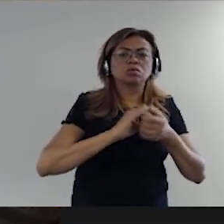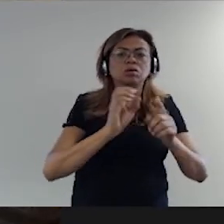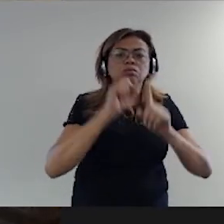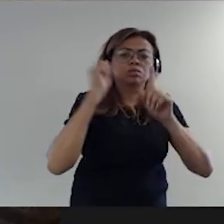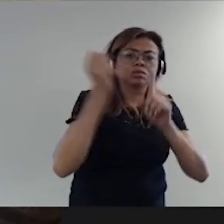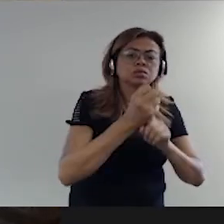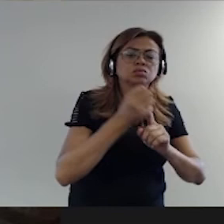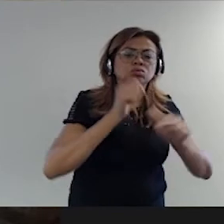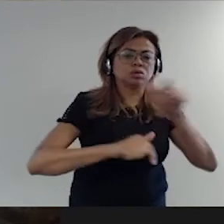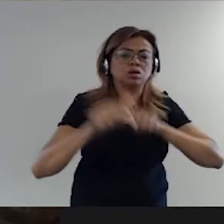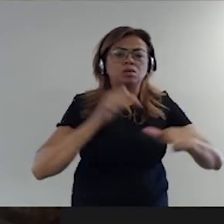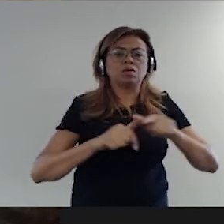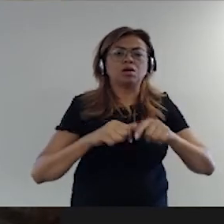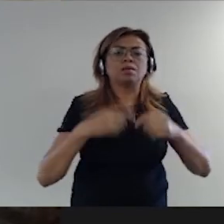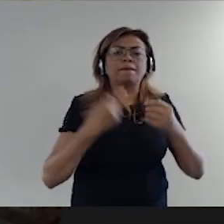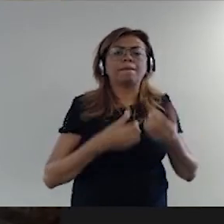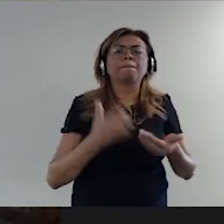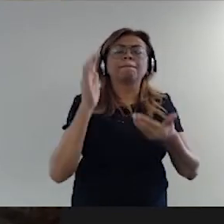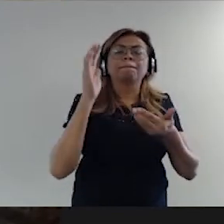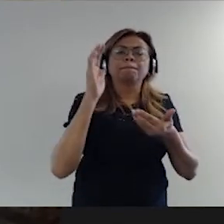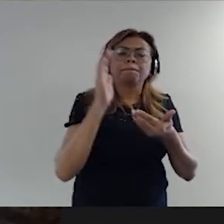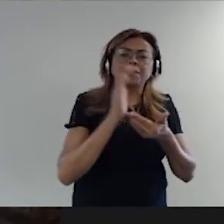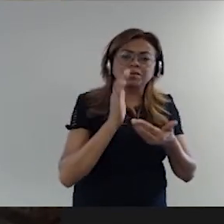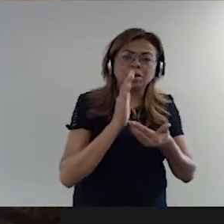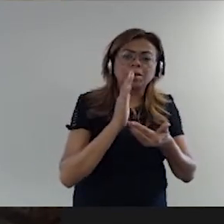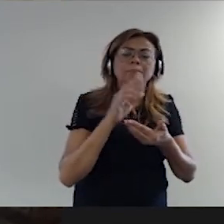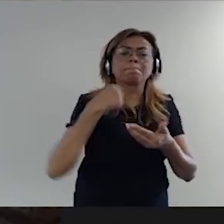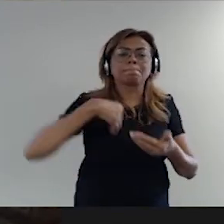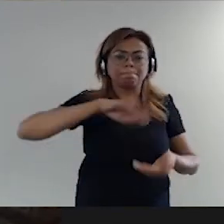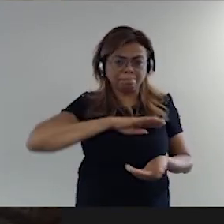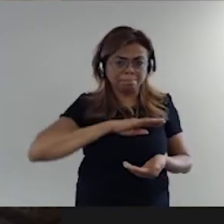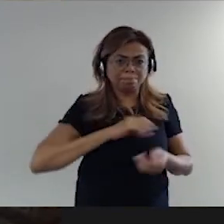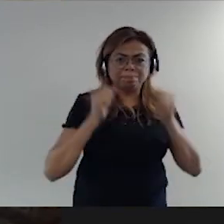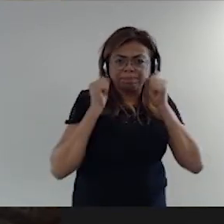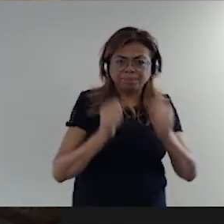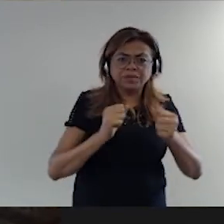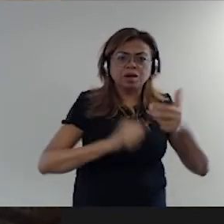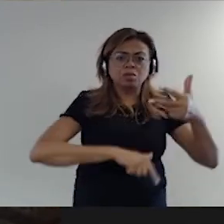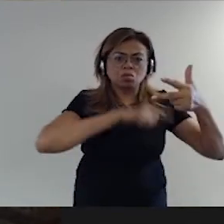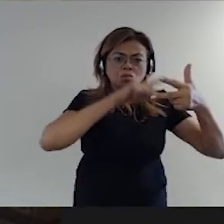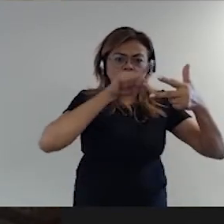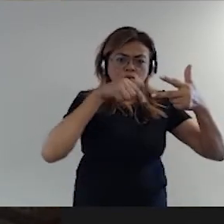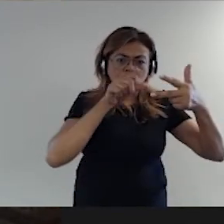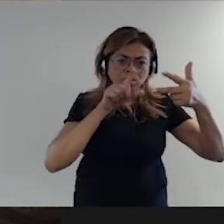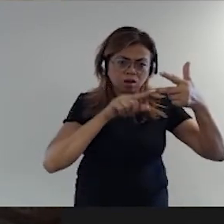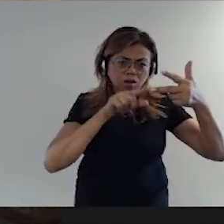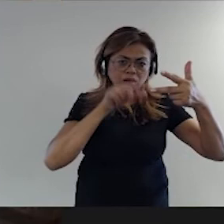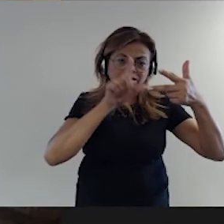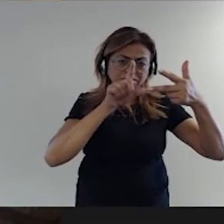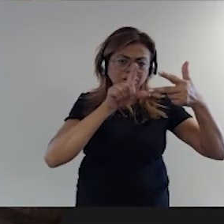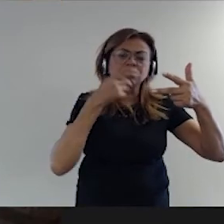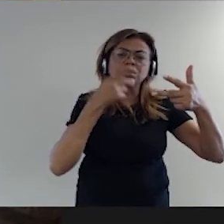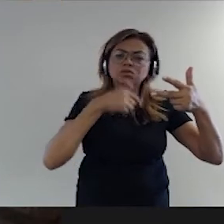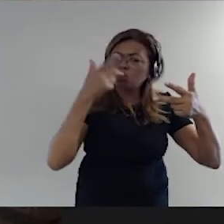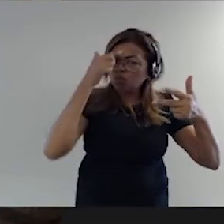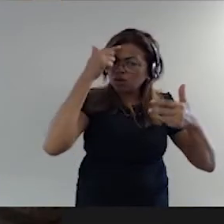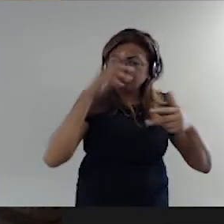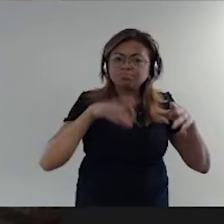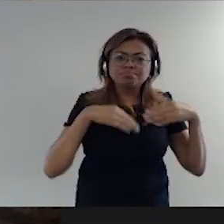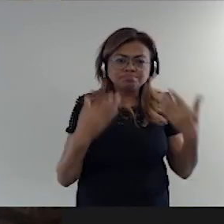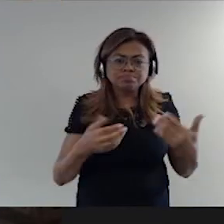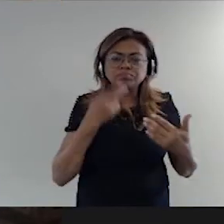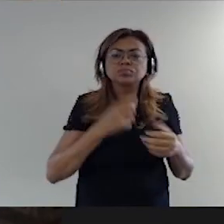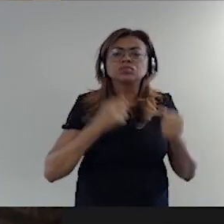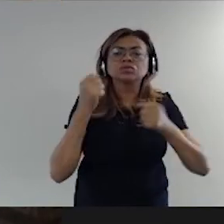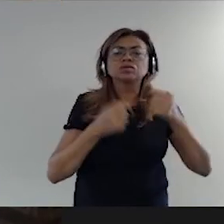Câmara, recompor a Câmara Federal, nós, o Poder Legislativo, o Congresso Nacional, recompor minimamente